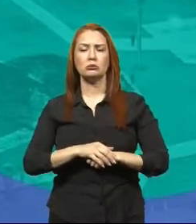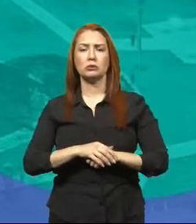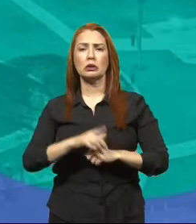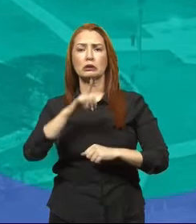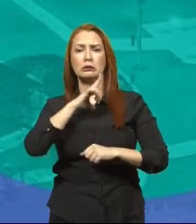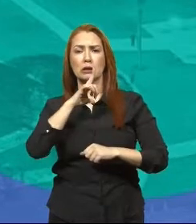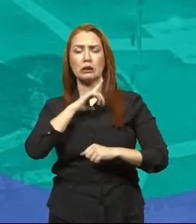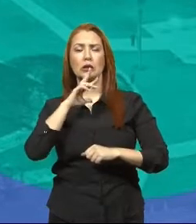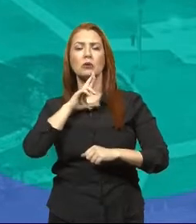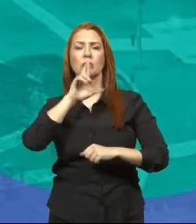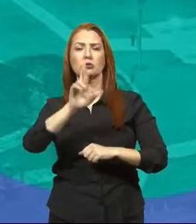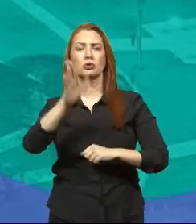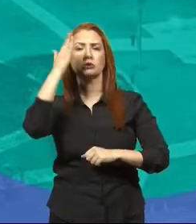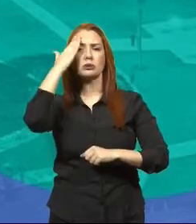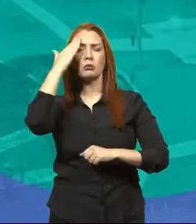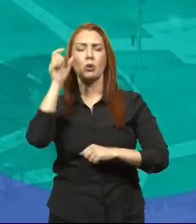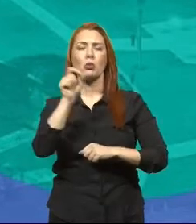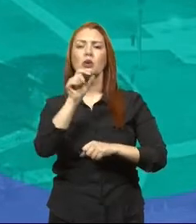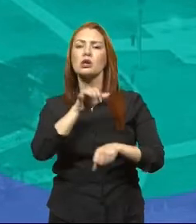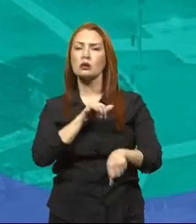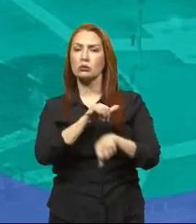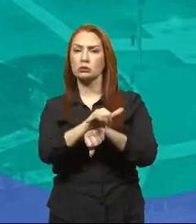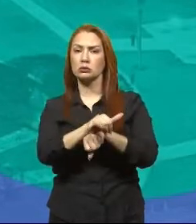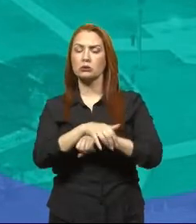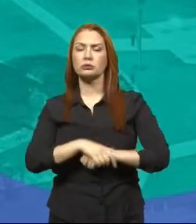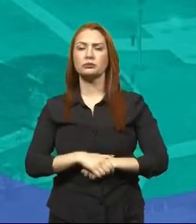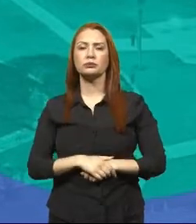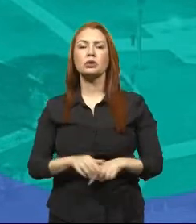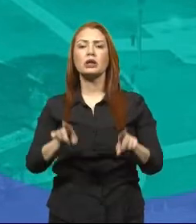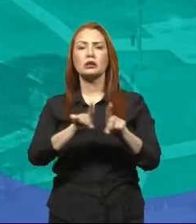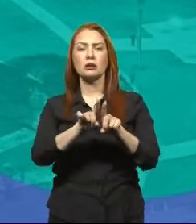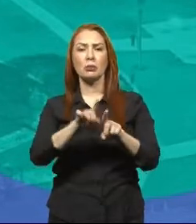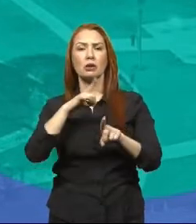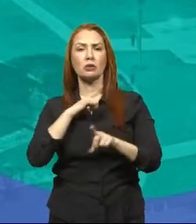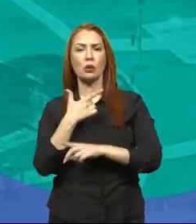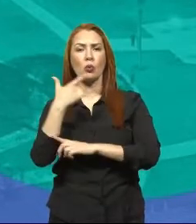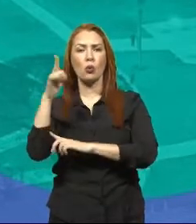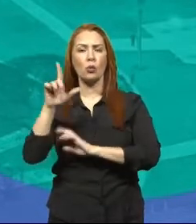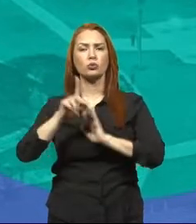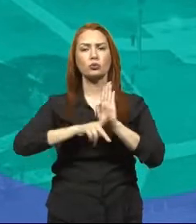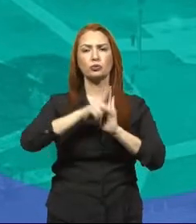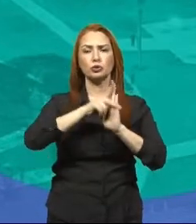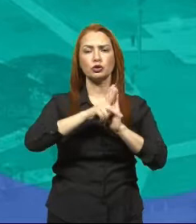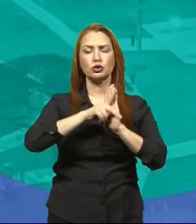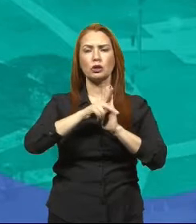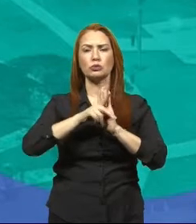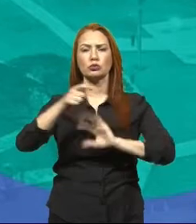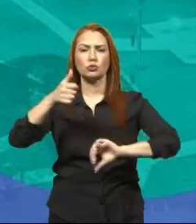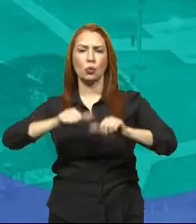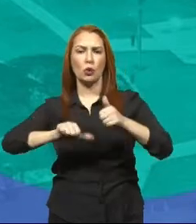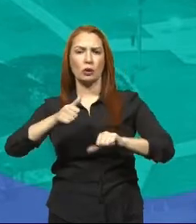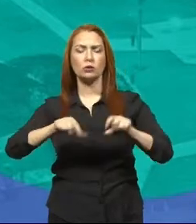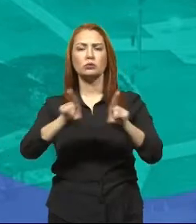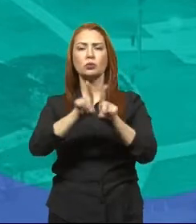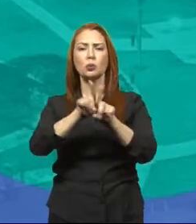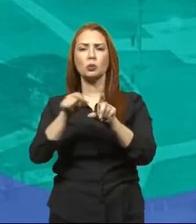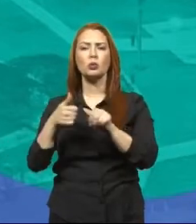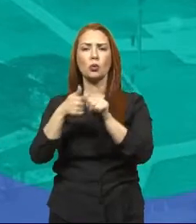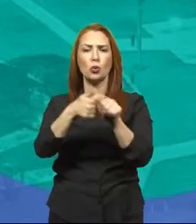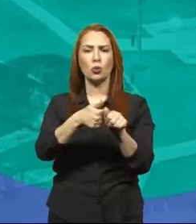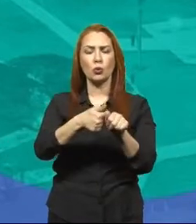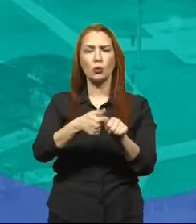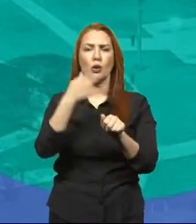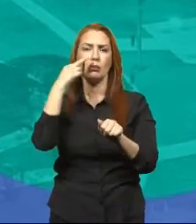acontecendo. E do nosso lado, a gente também tem outro projeto de qualidade que a gente está acompanhando aí para ver se